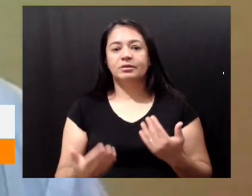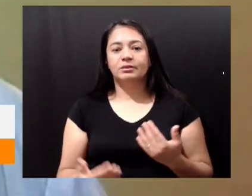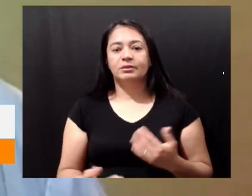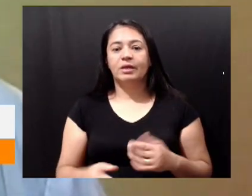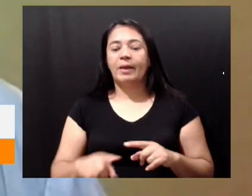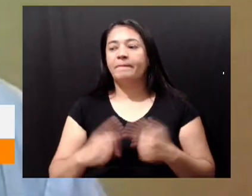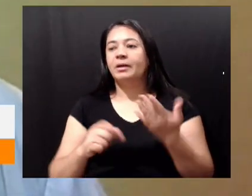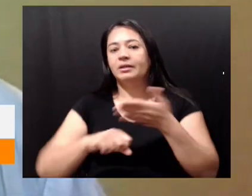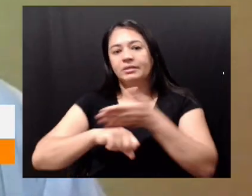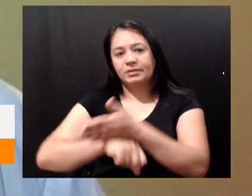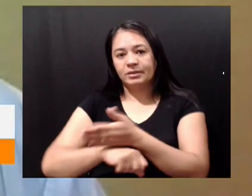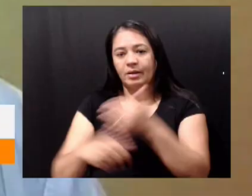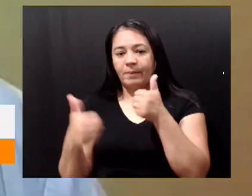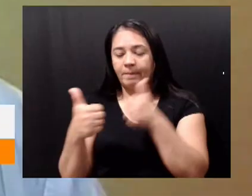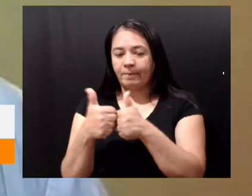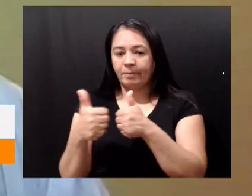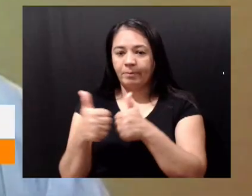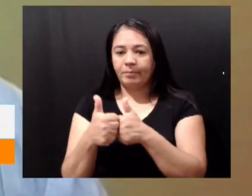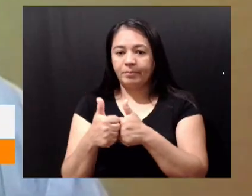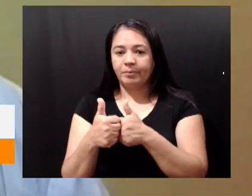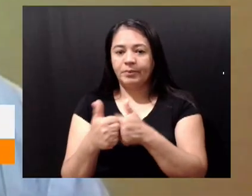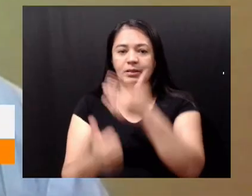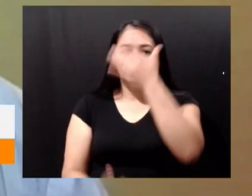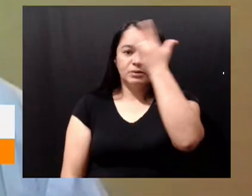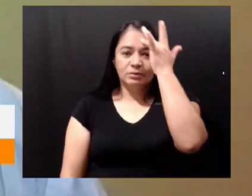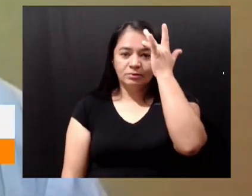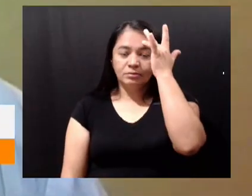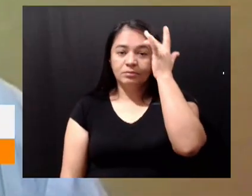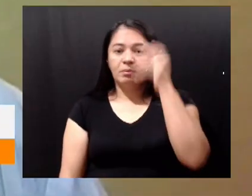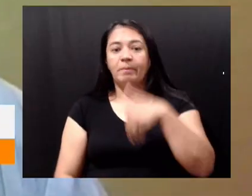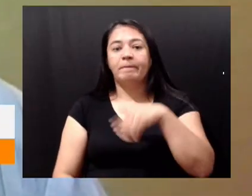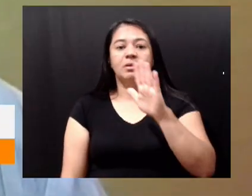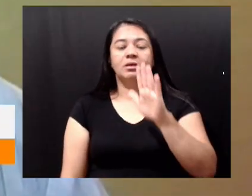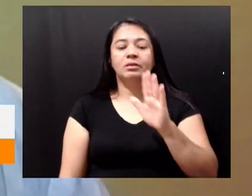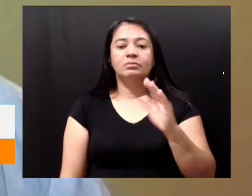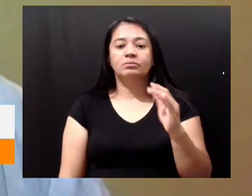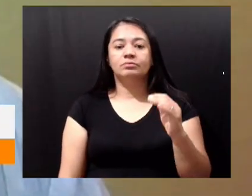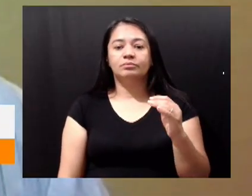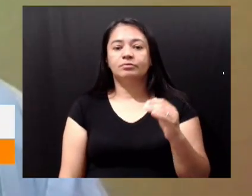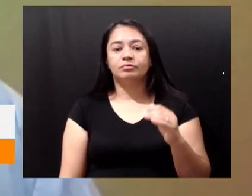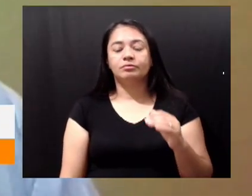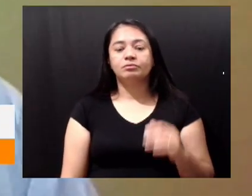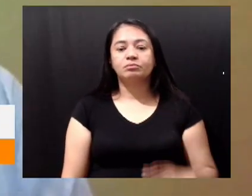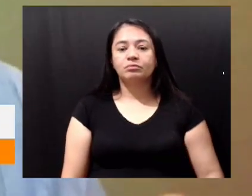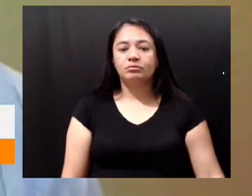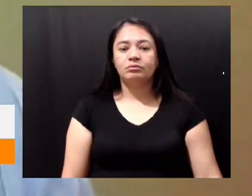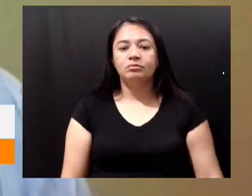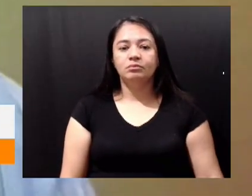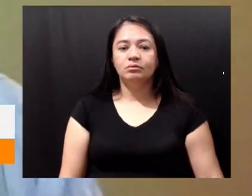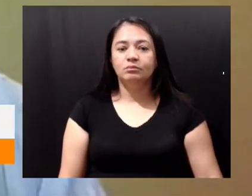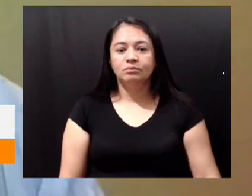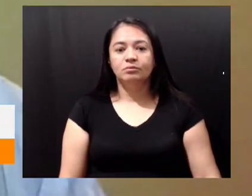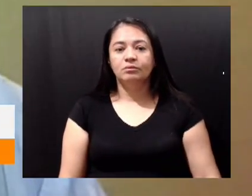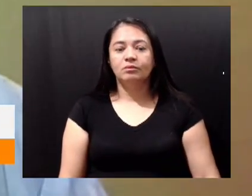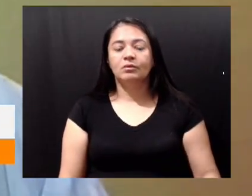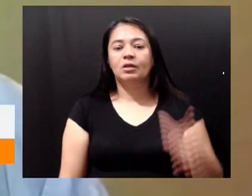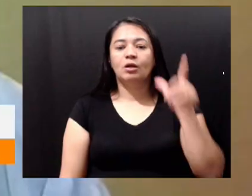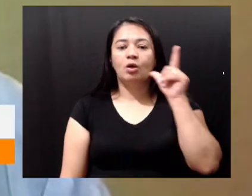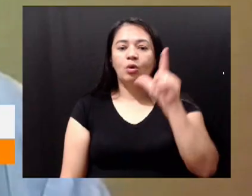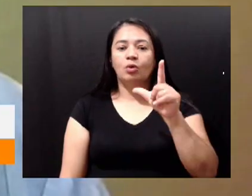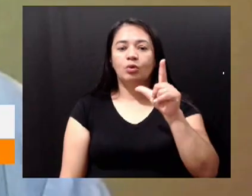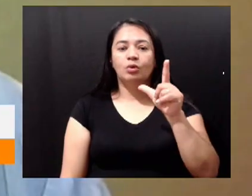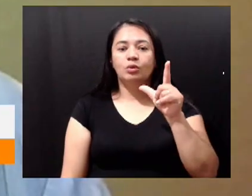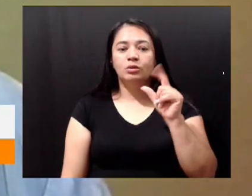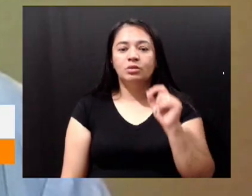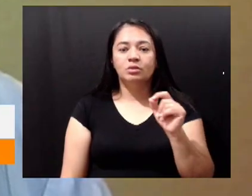próximo das pessoas, estão mais próximos, e ser um canal, inclusive, para poder recomendar, né, e